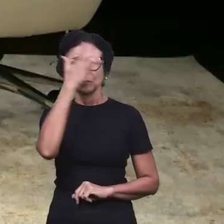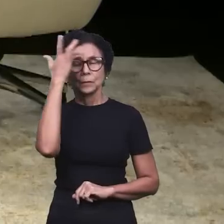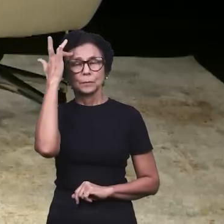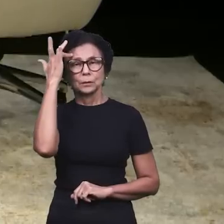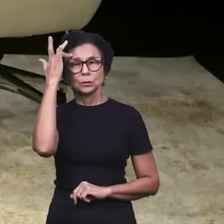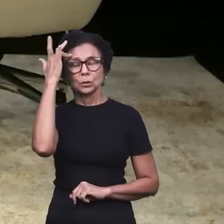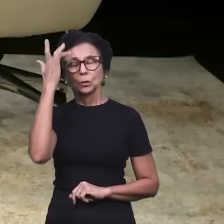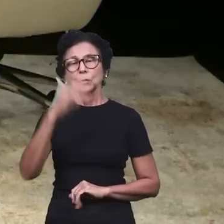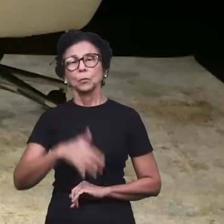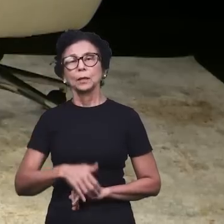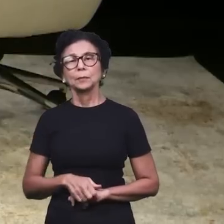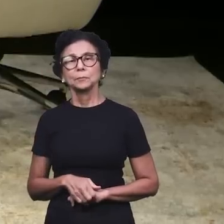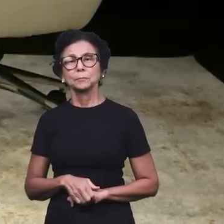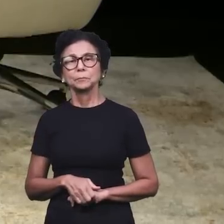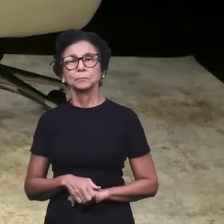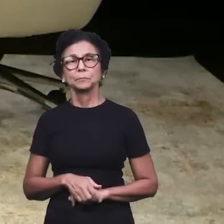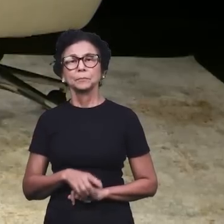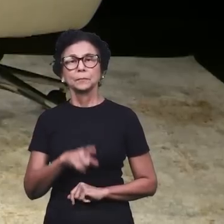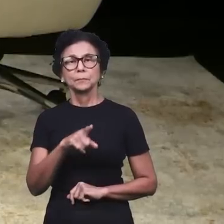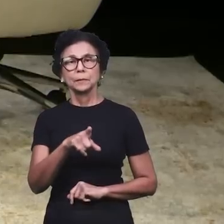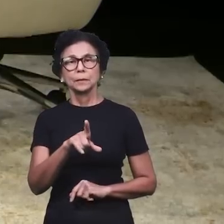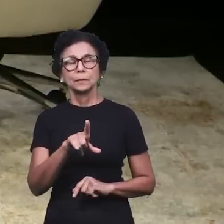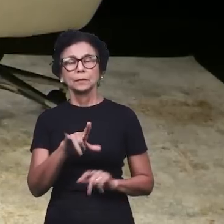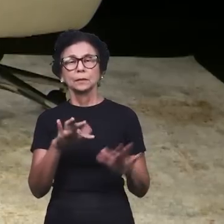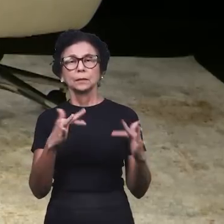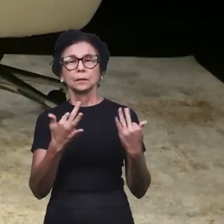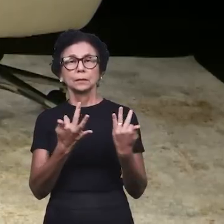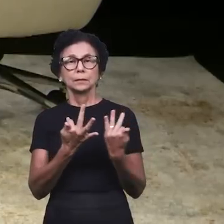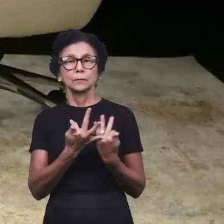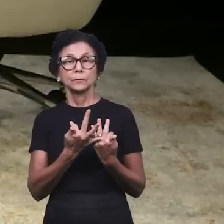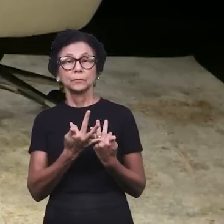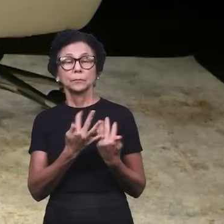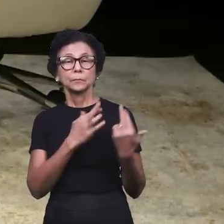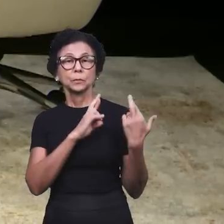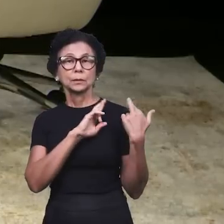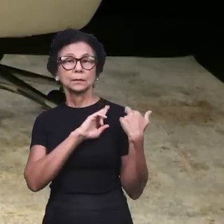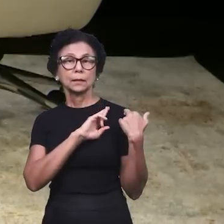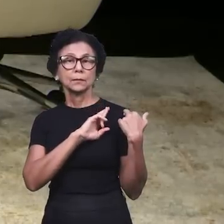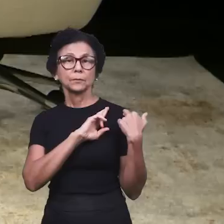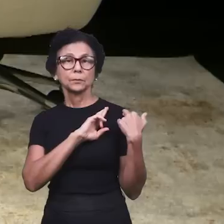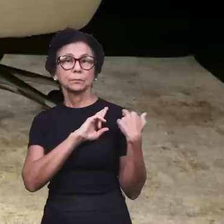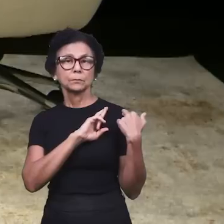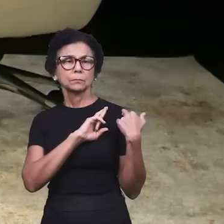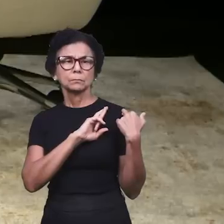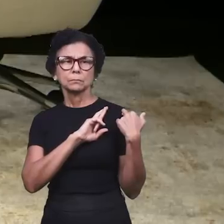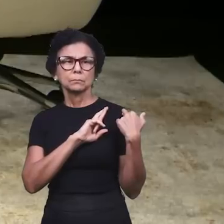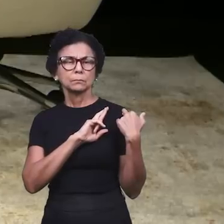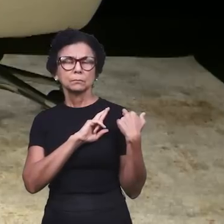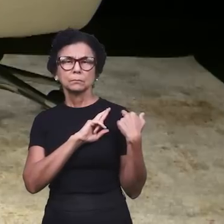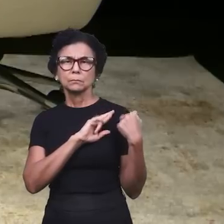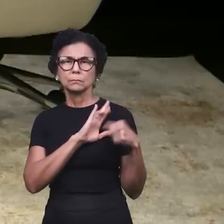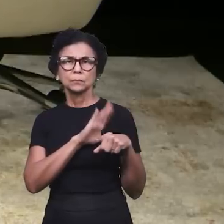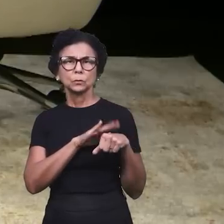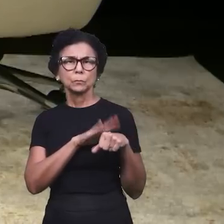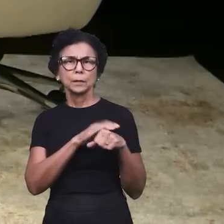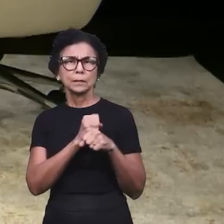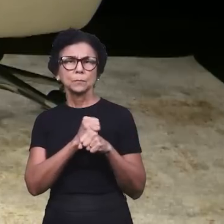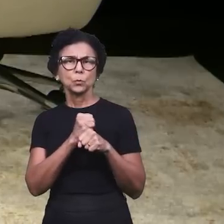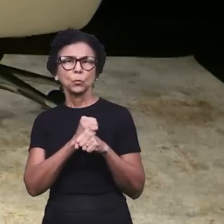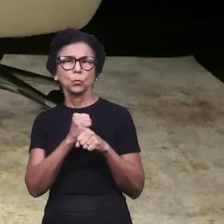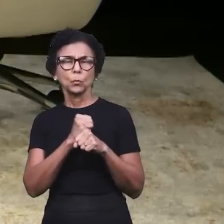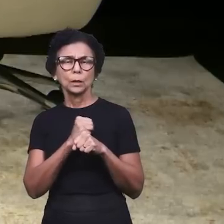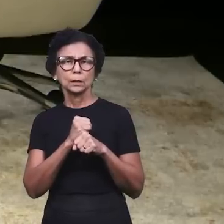e a família dele, toda de holandeses, quase que imediatamente, no mesmo ano, se converte essa família de holandeses no Paraná. E